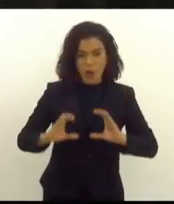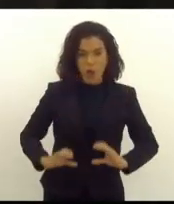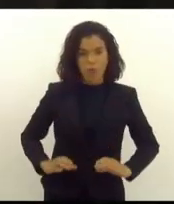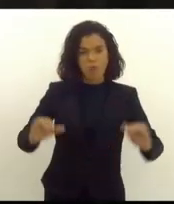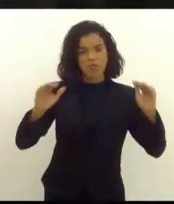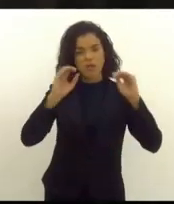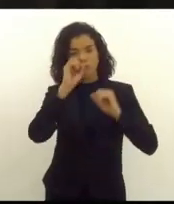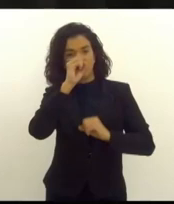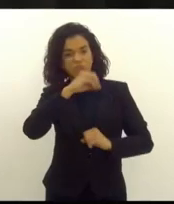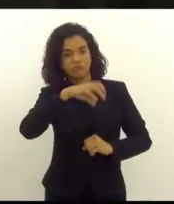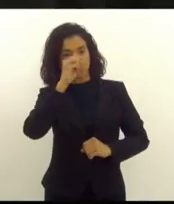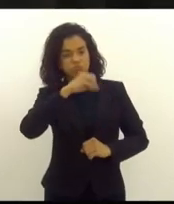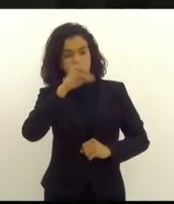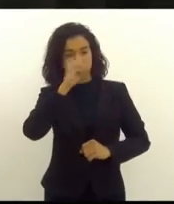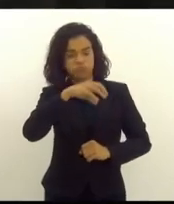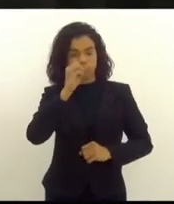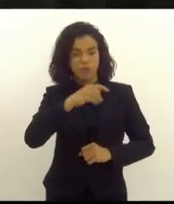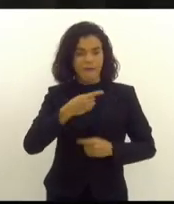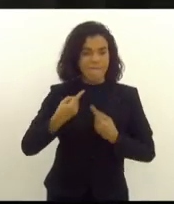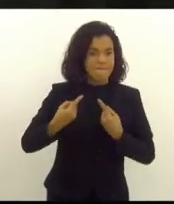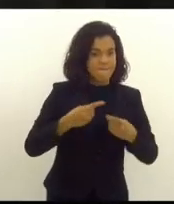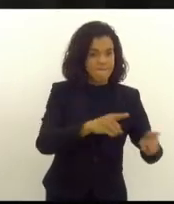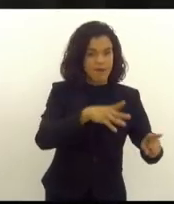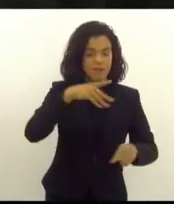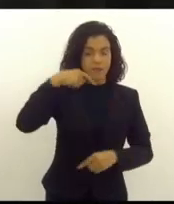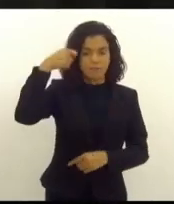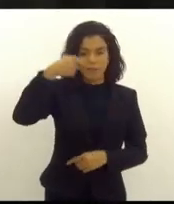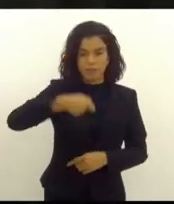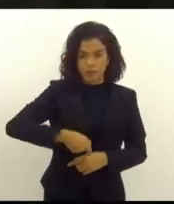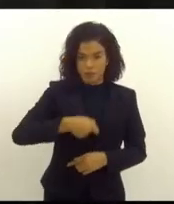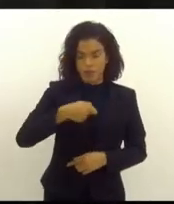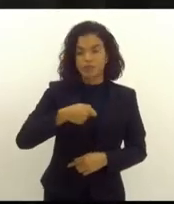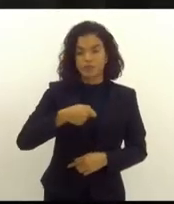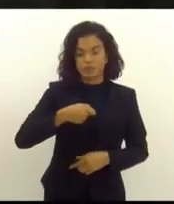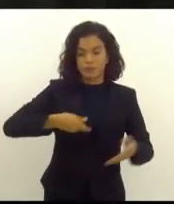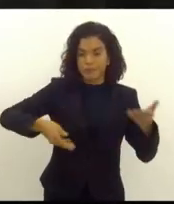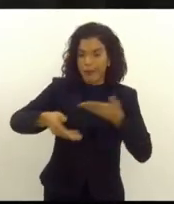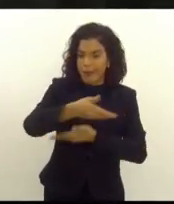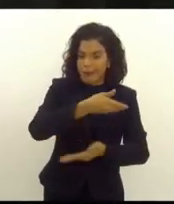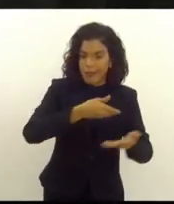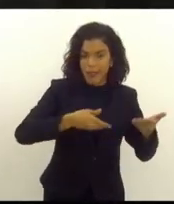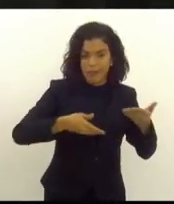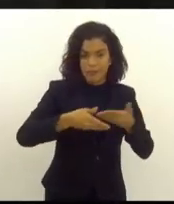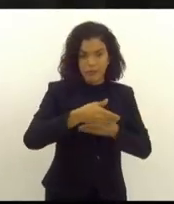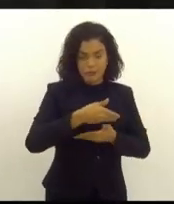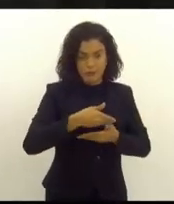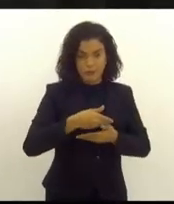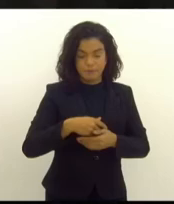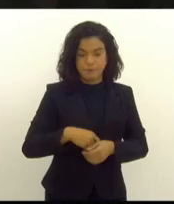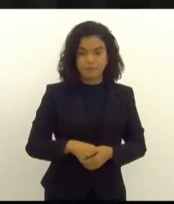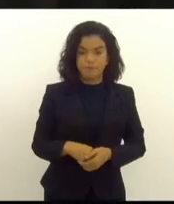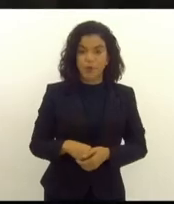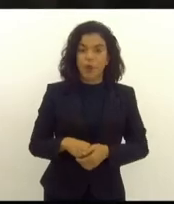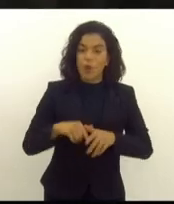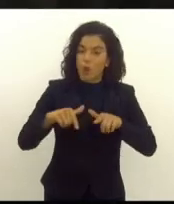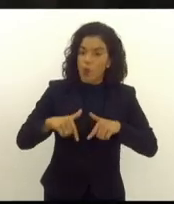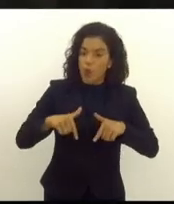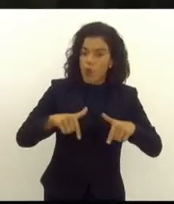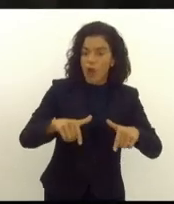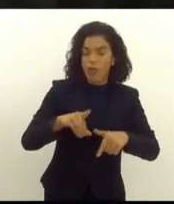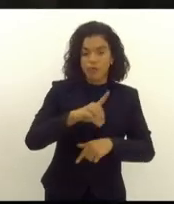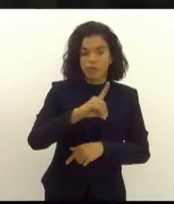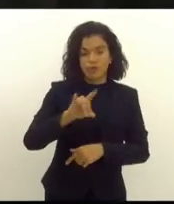autoritárias repressivas e machistas em nossas relações o ato do dia 27